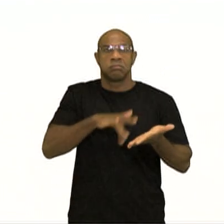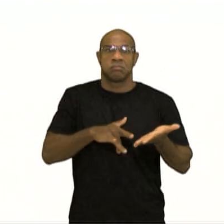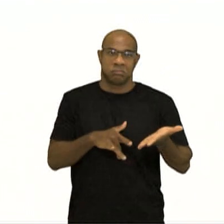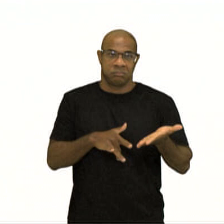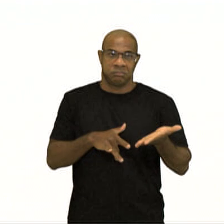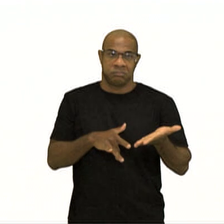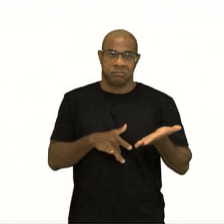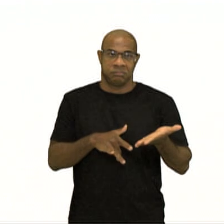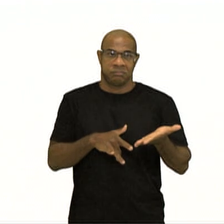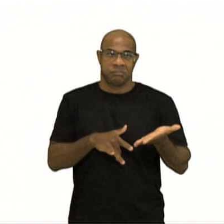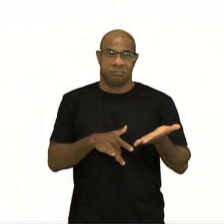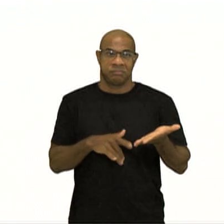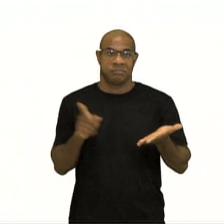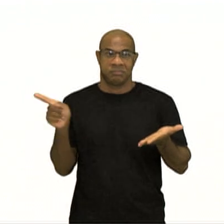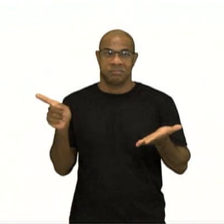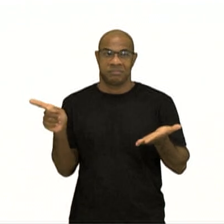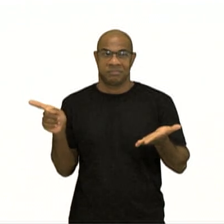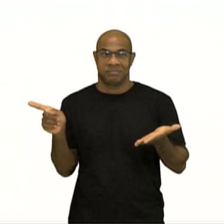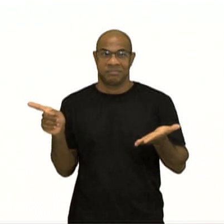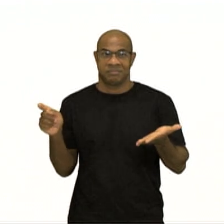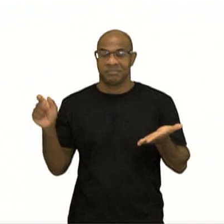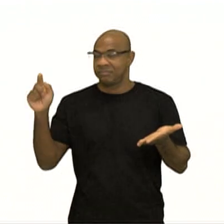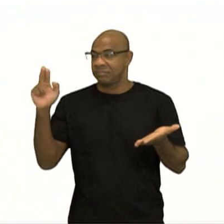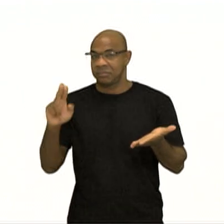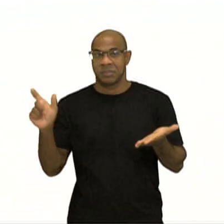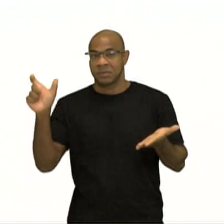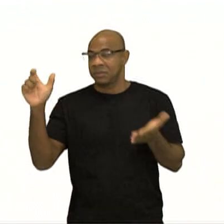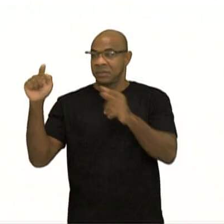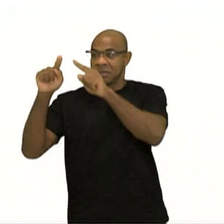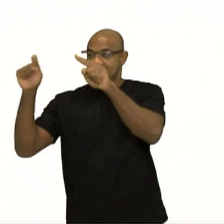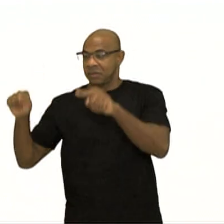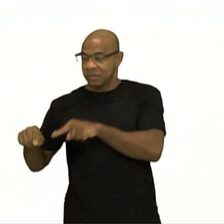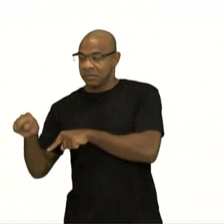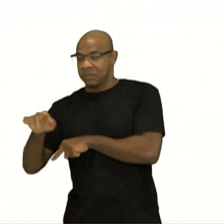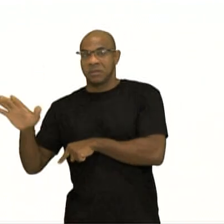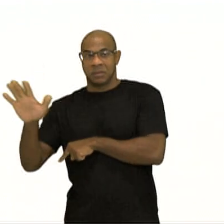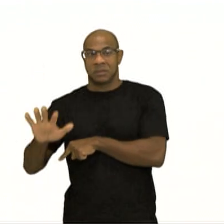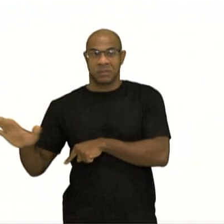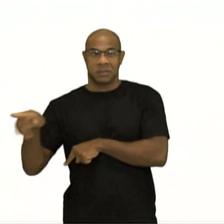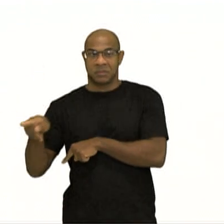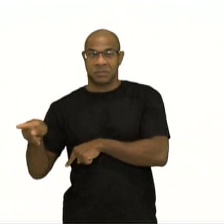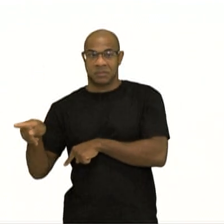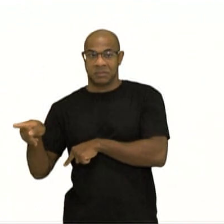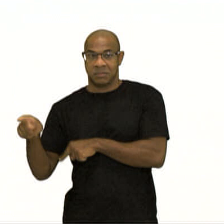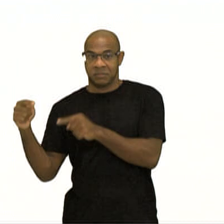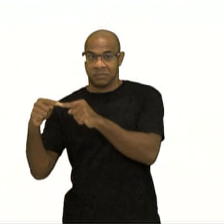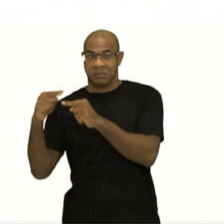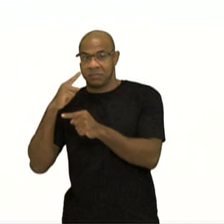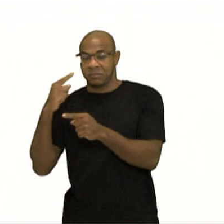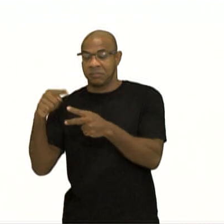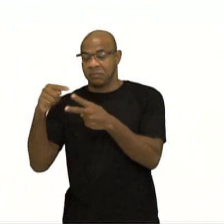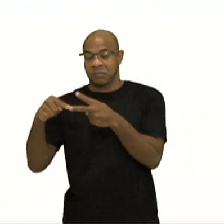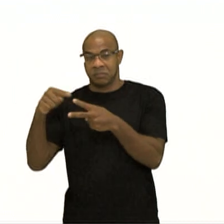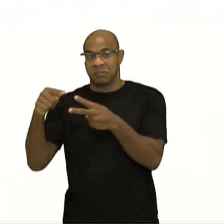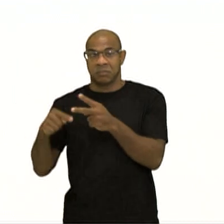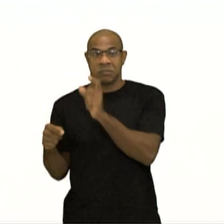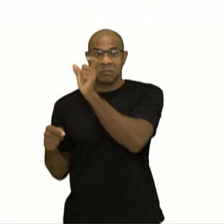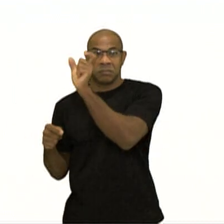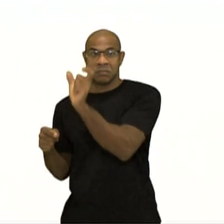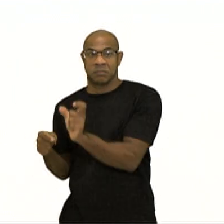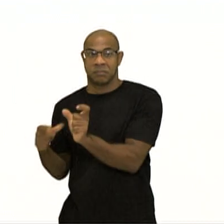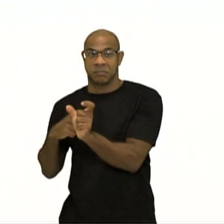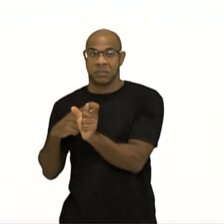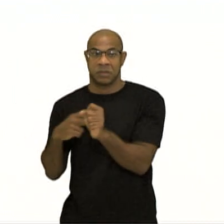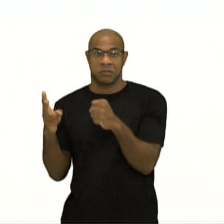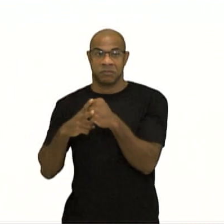out of, ficar sem? Vale ressaltar que os phrasal verbs eles podem ter 2 partículas, tá bom? Então aqui eu tenho o